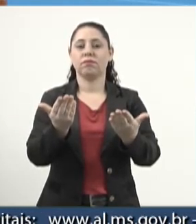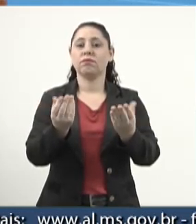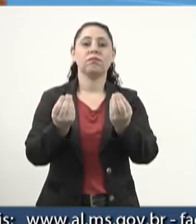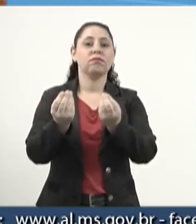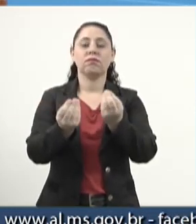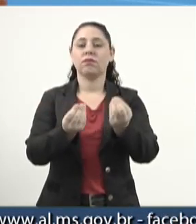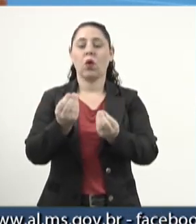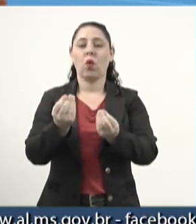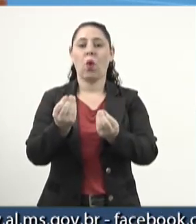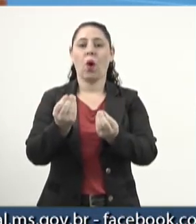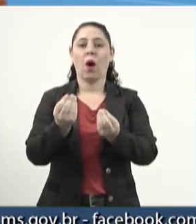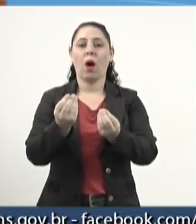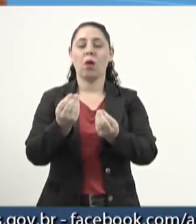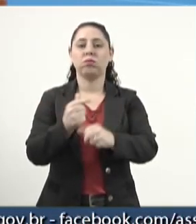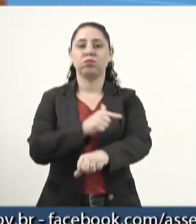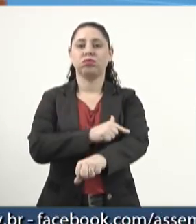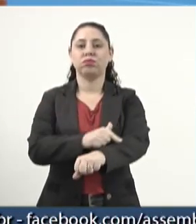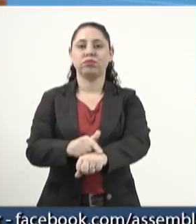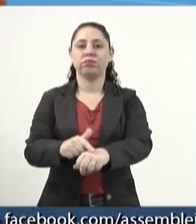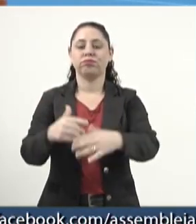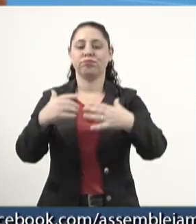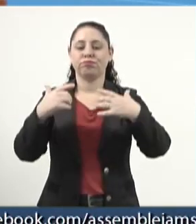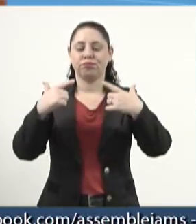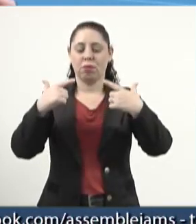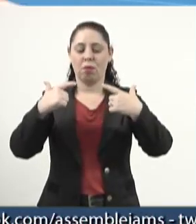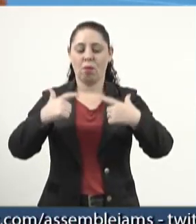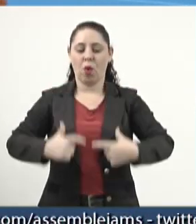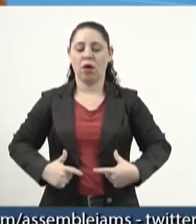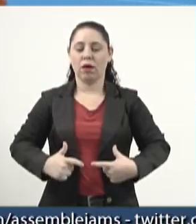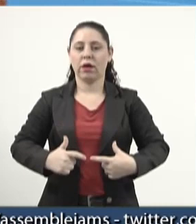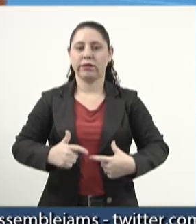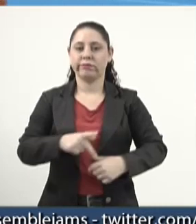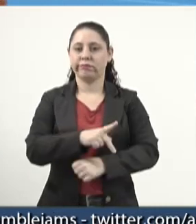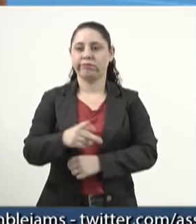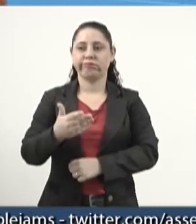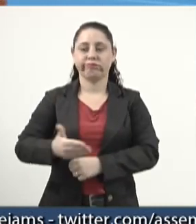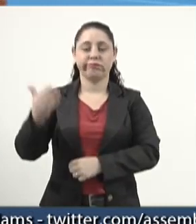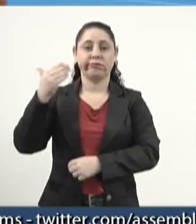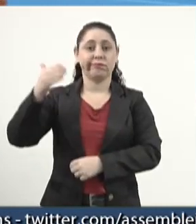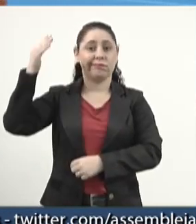se comportava o presidente anterior.